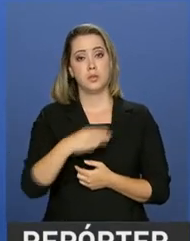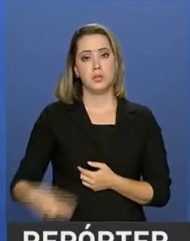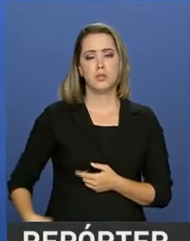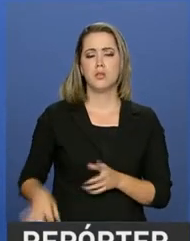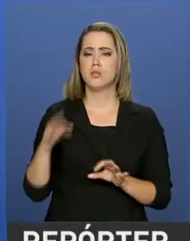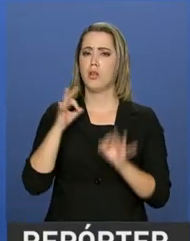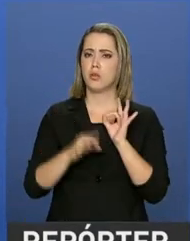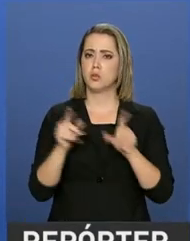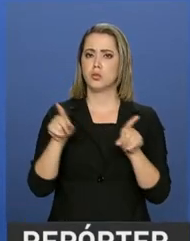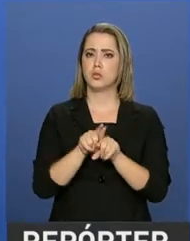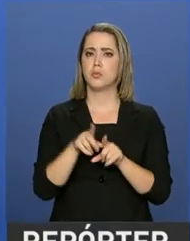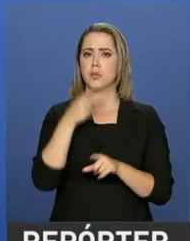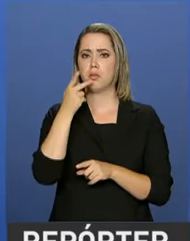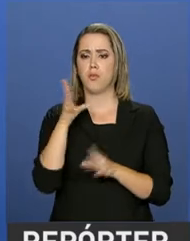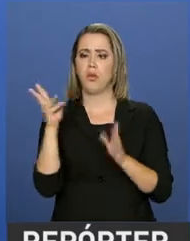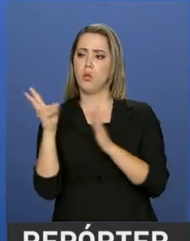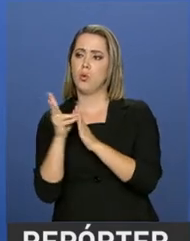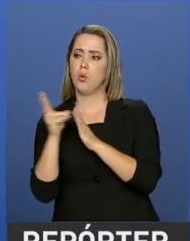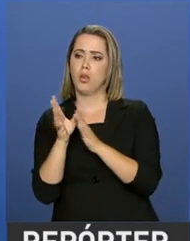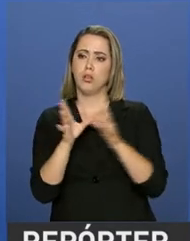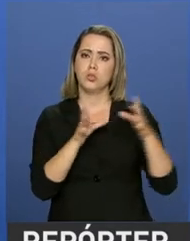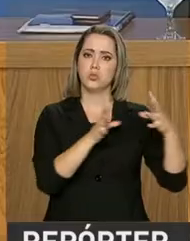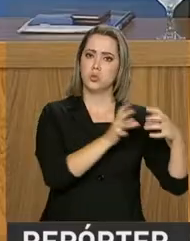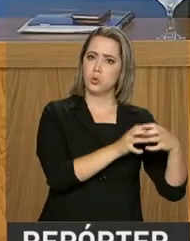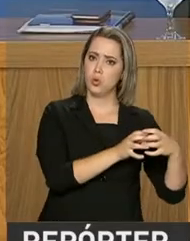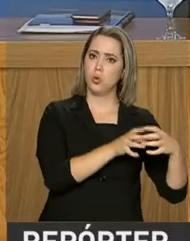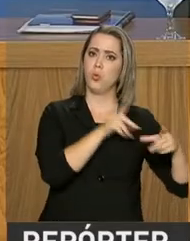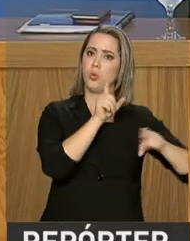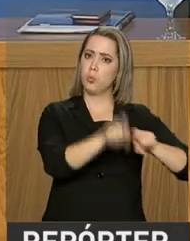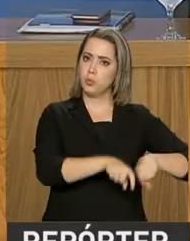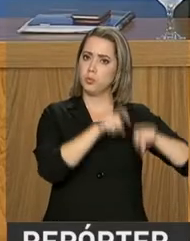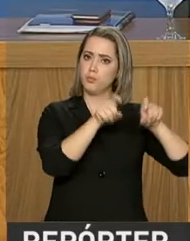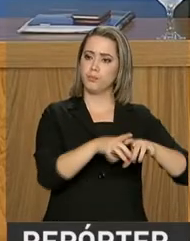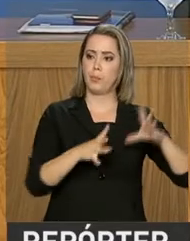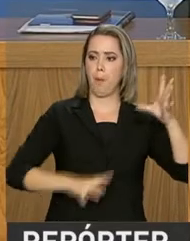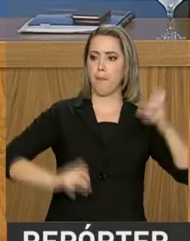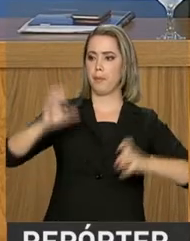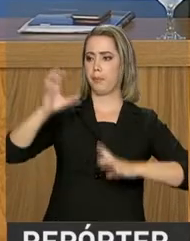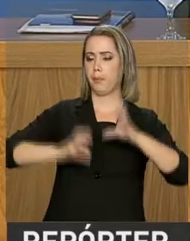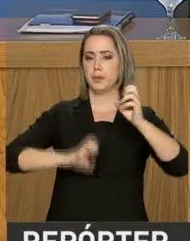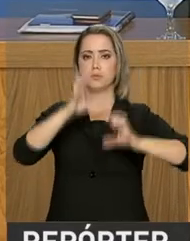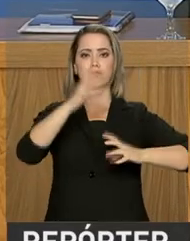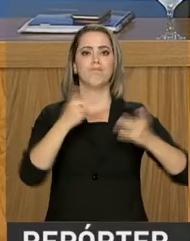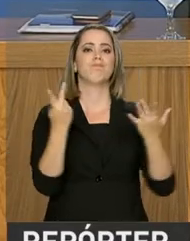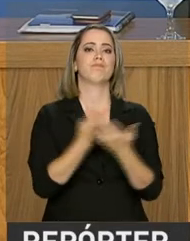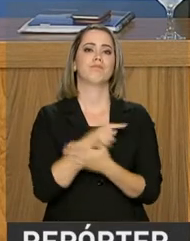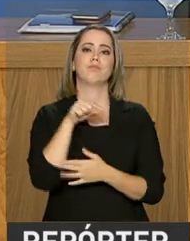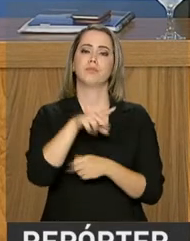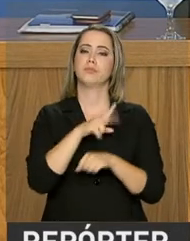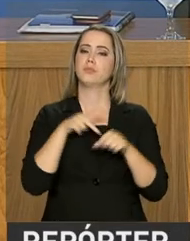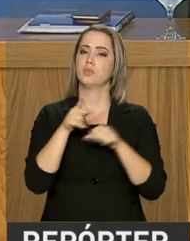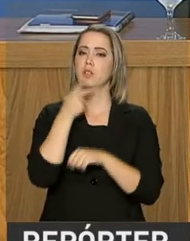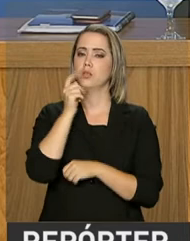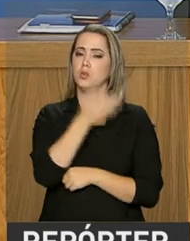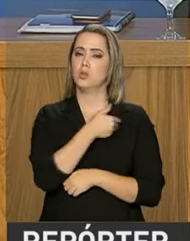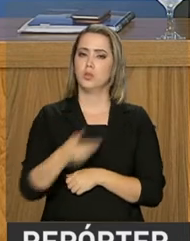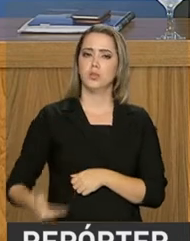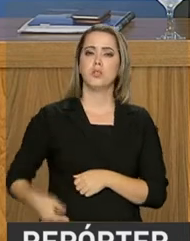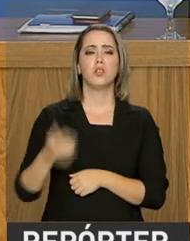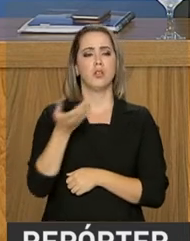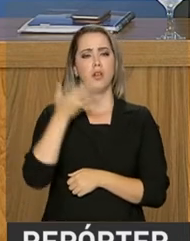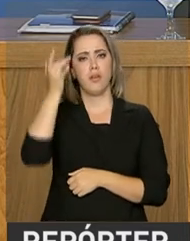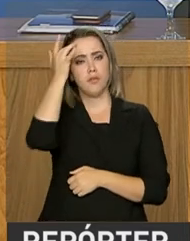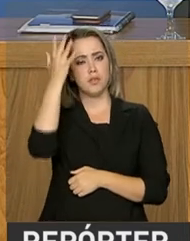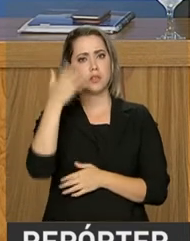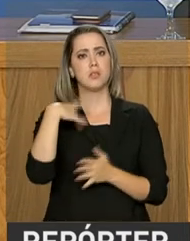falou sobre os conflitos entre indígenas e fazendeiros que acontecem no país o ministro afirmou que o governo quer facilitar o andamento